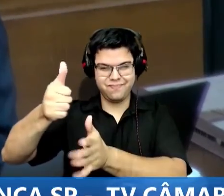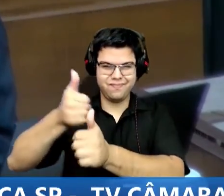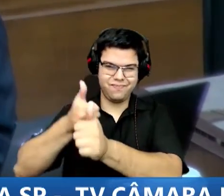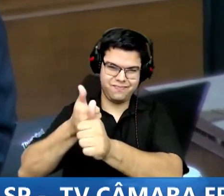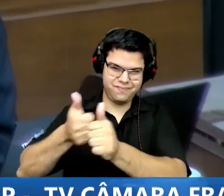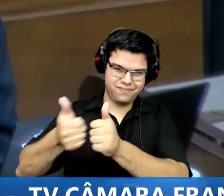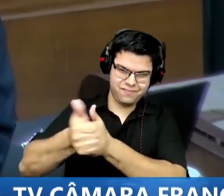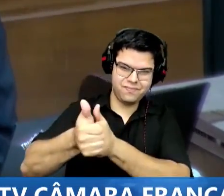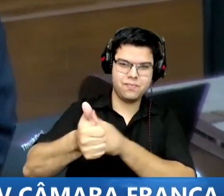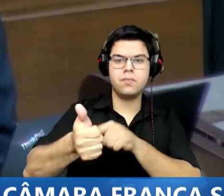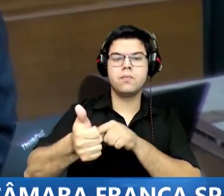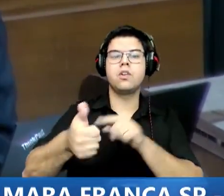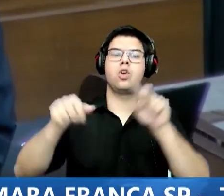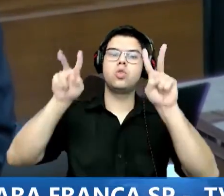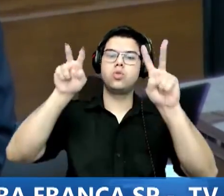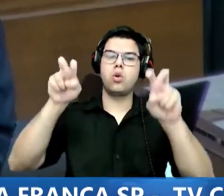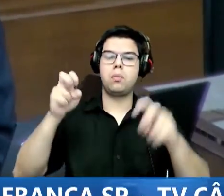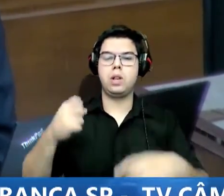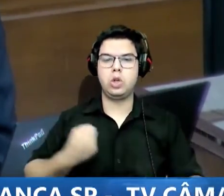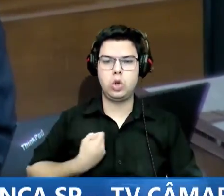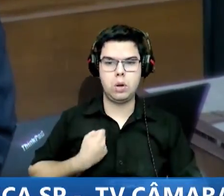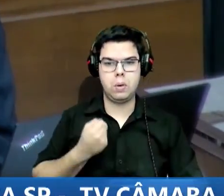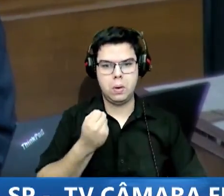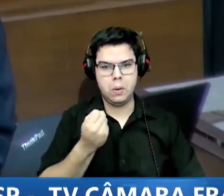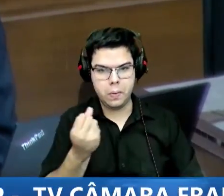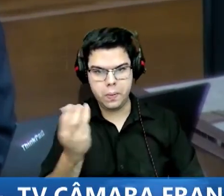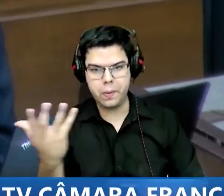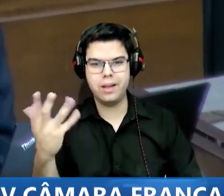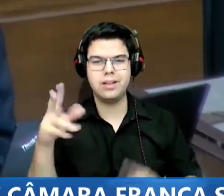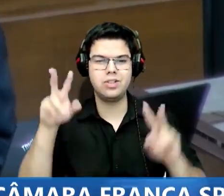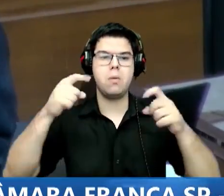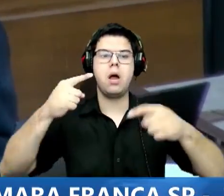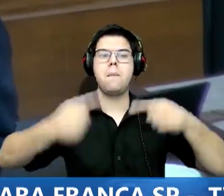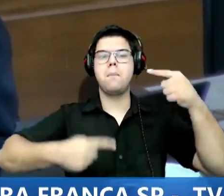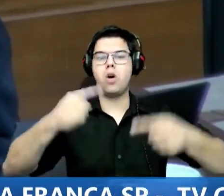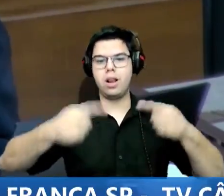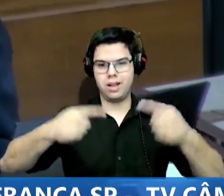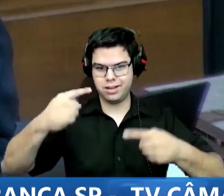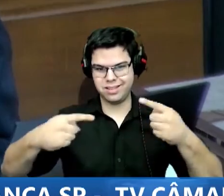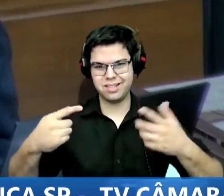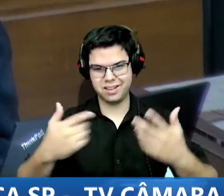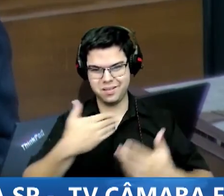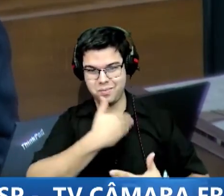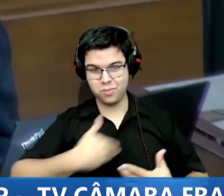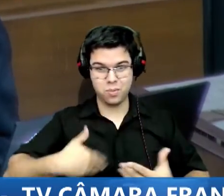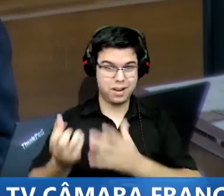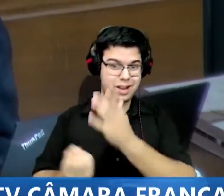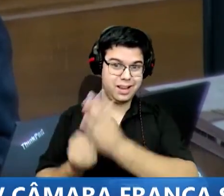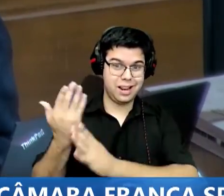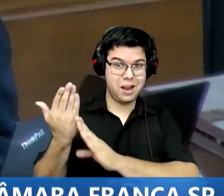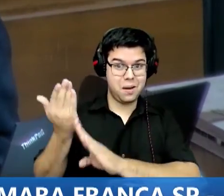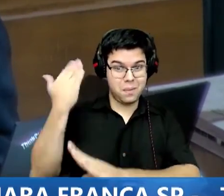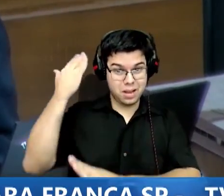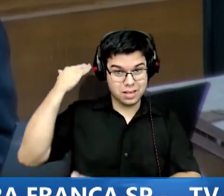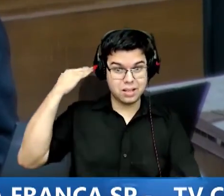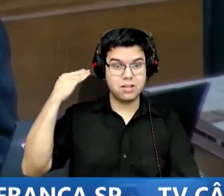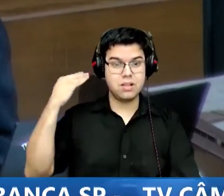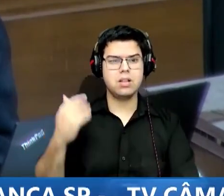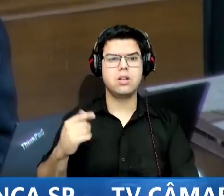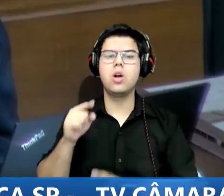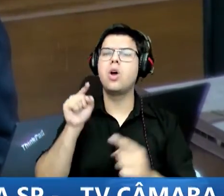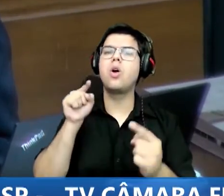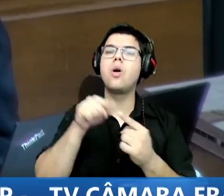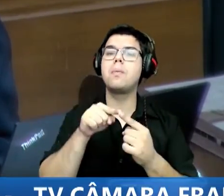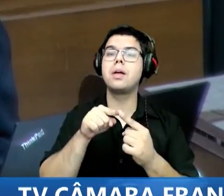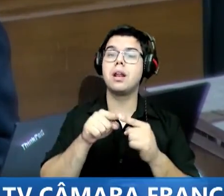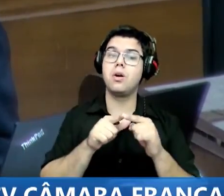a políticas públicas que foram criadas no passado, tem muito a ver com o trabalho que a